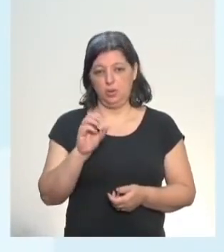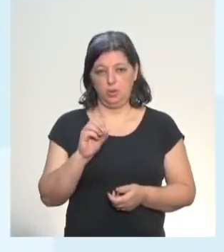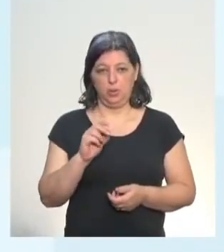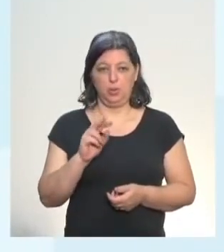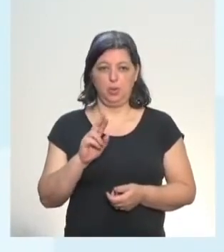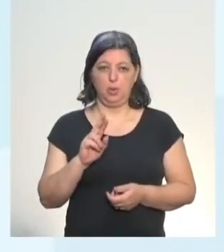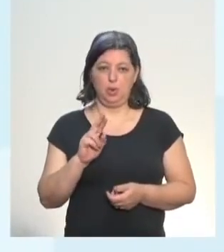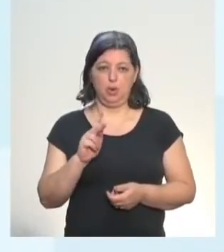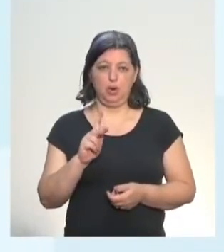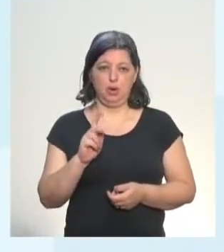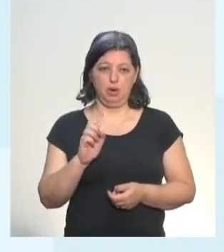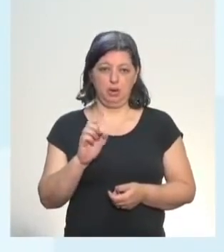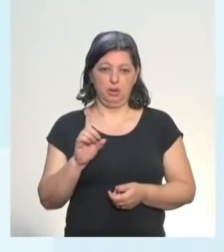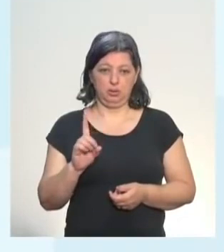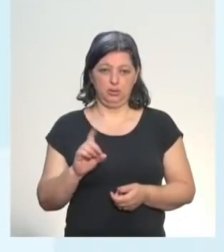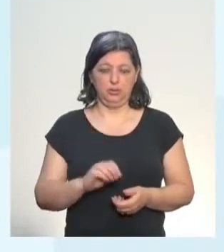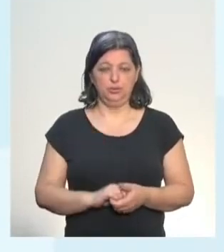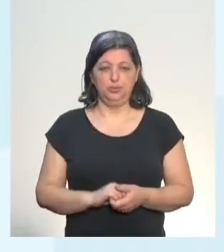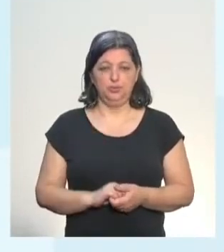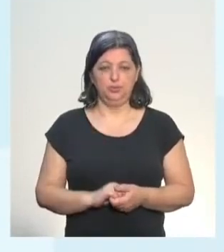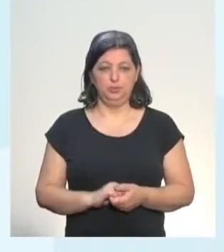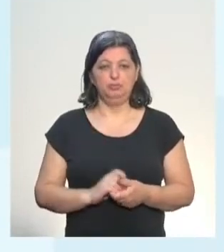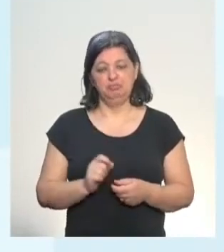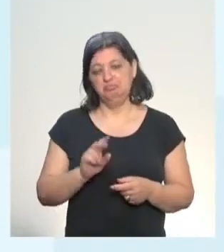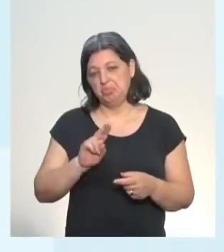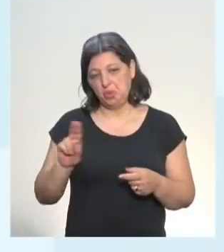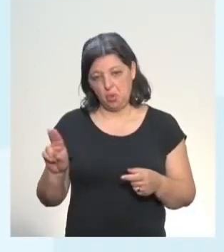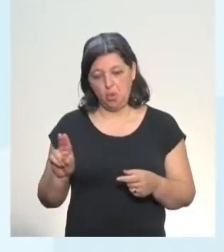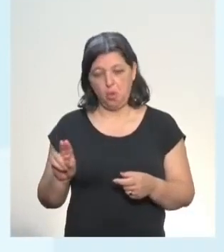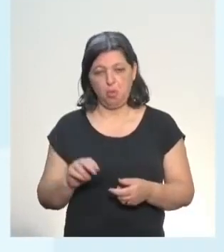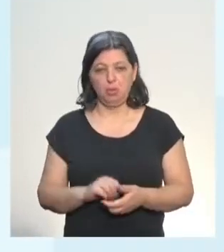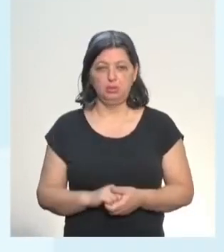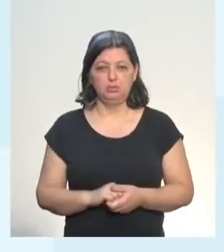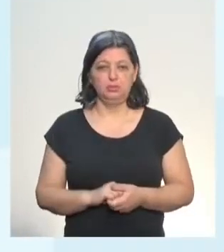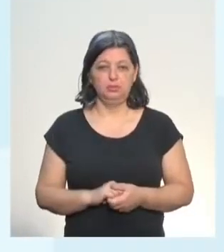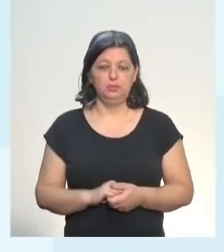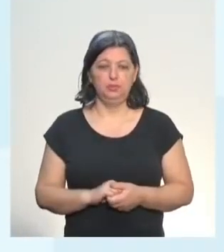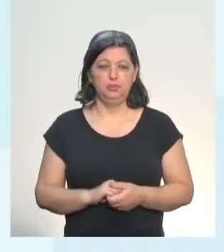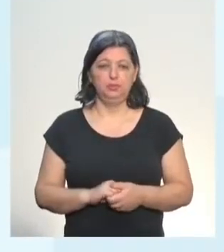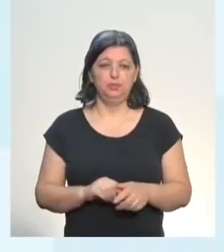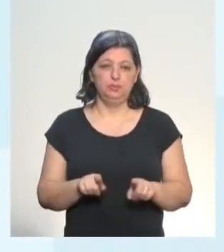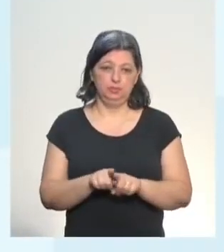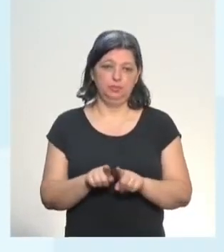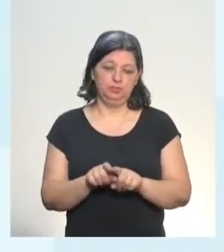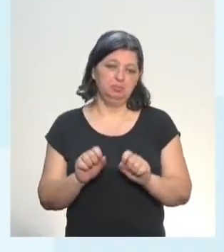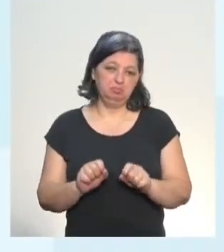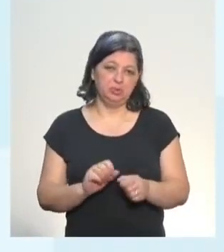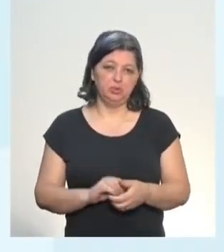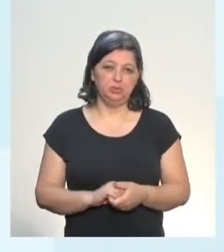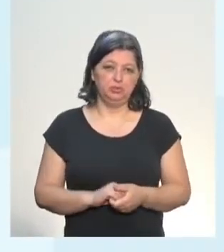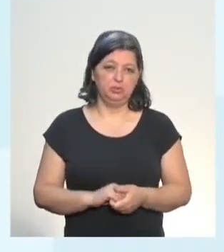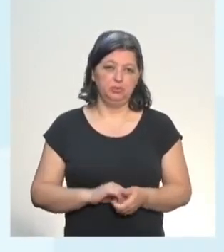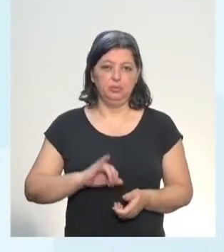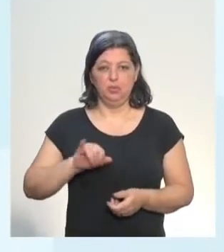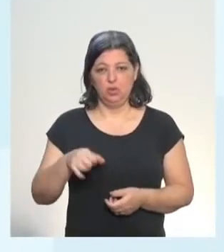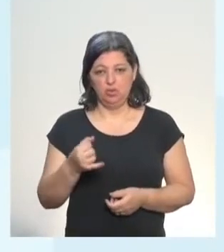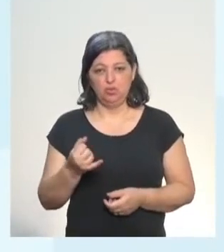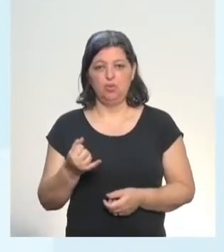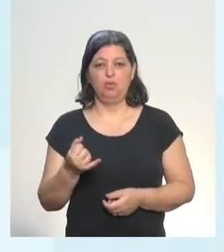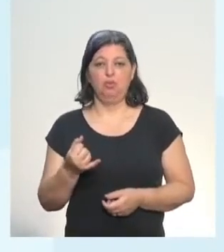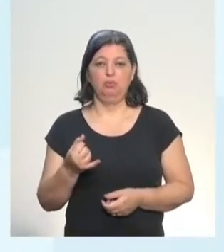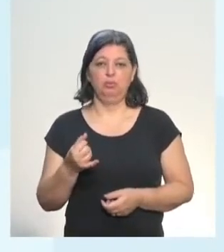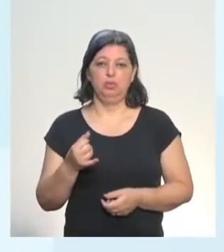with, e aí depois é só colocar o nome lá, João Gilberto. Se você colocar só, quiser colocar só JG ali, João para caber